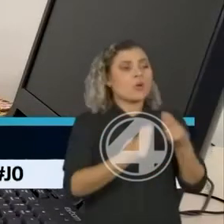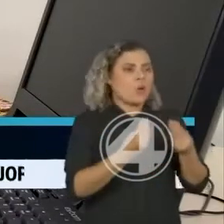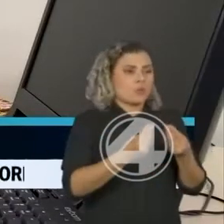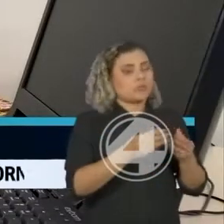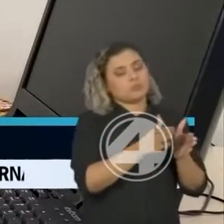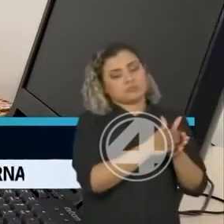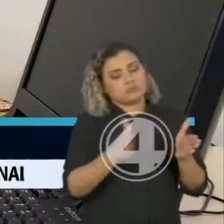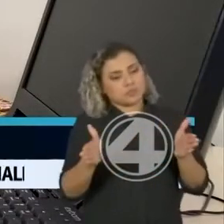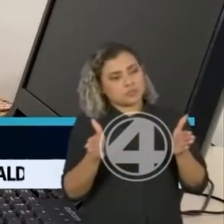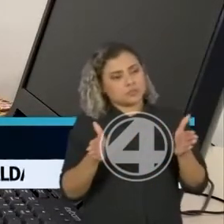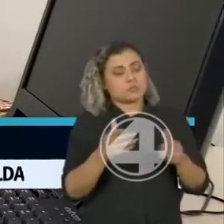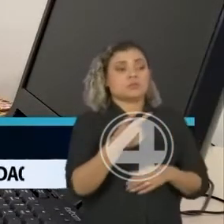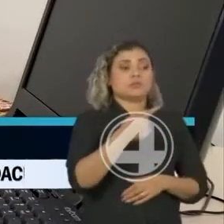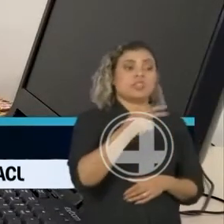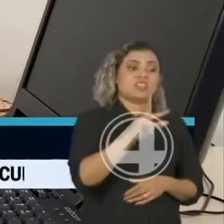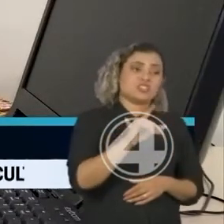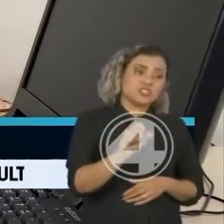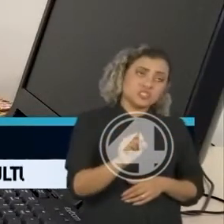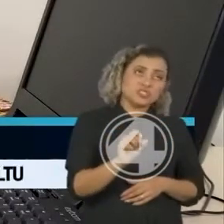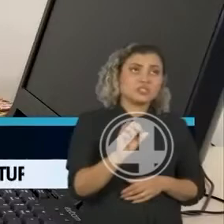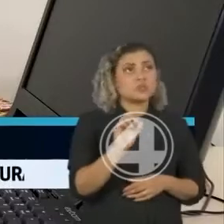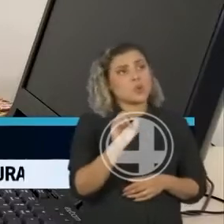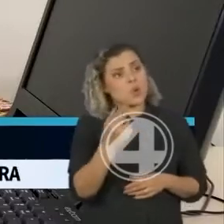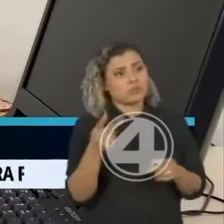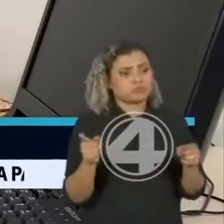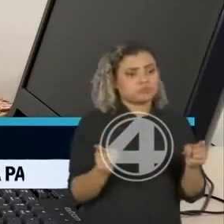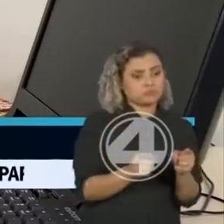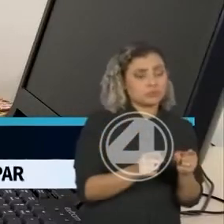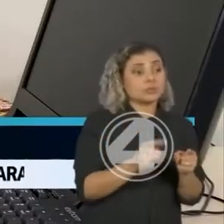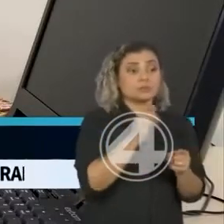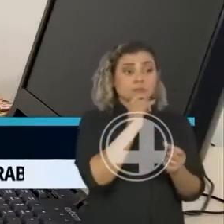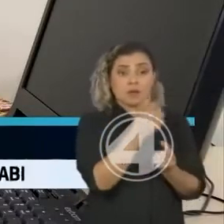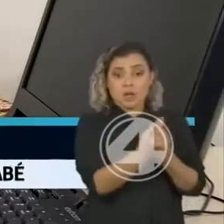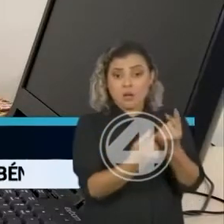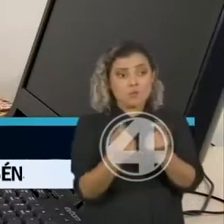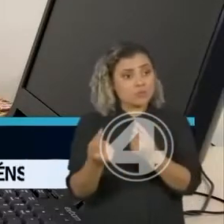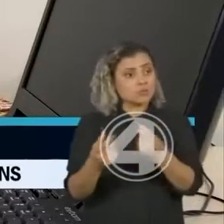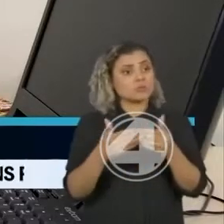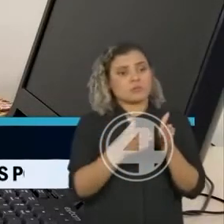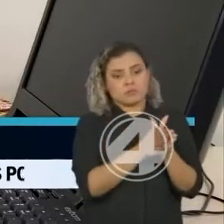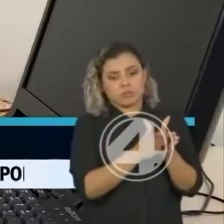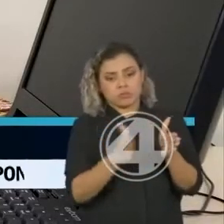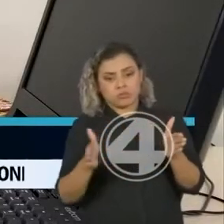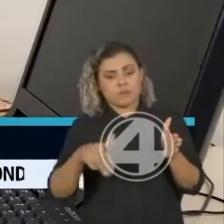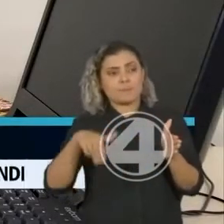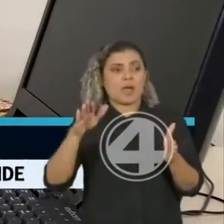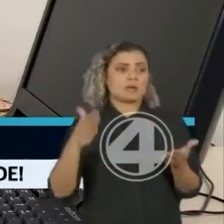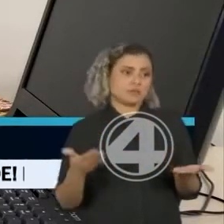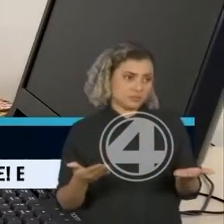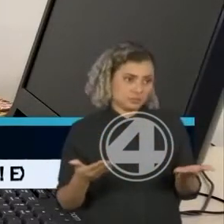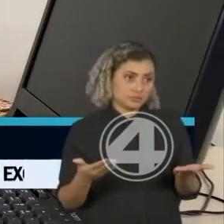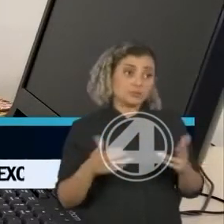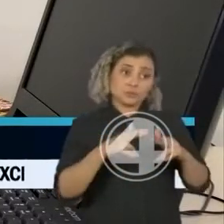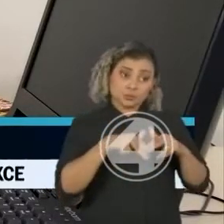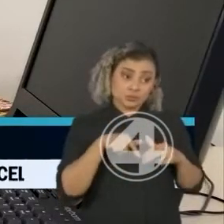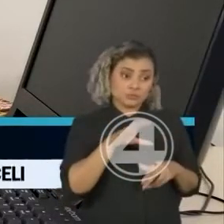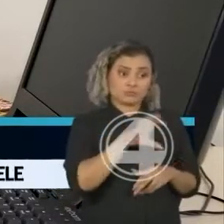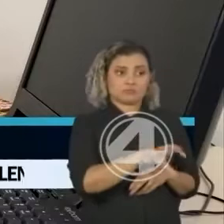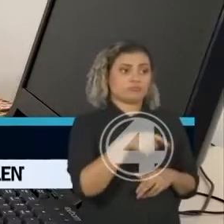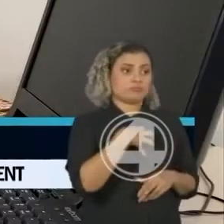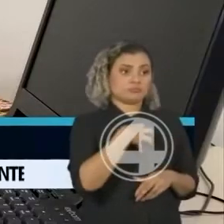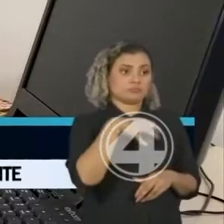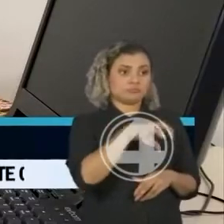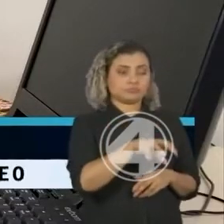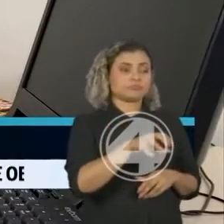sete dias um pouco mais curto mas tem alguns pacientes que ele pode se até mais longo do que isso então isso ainda não está